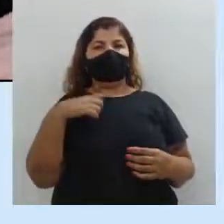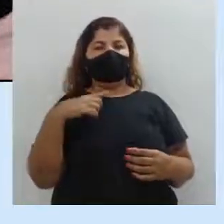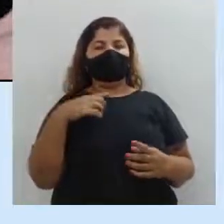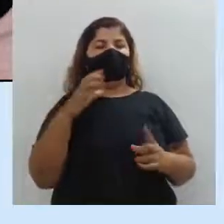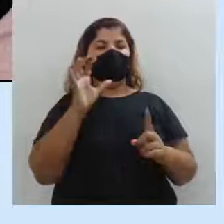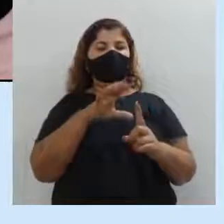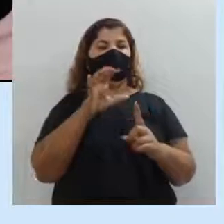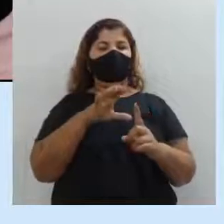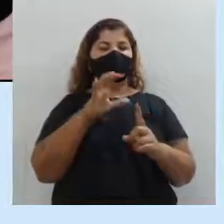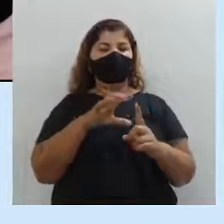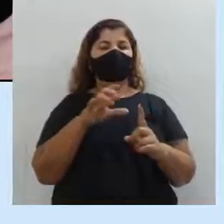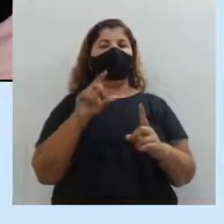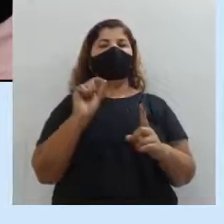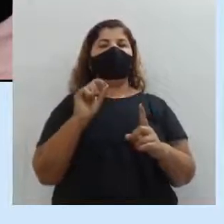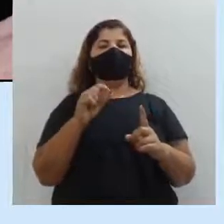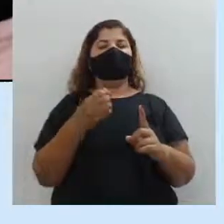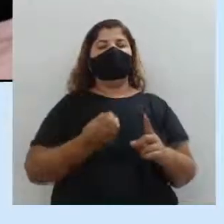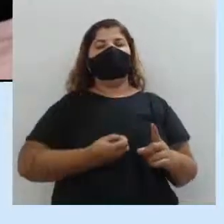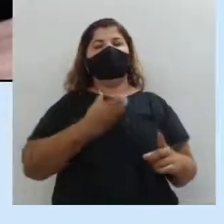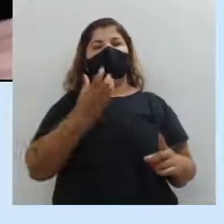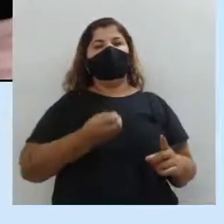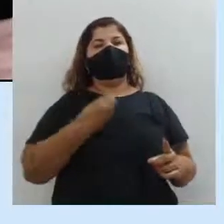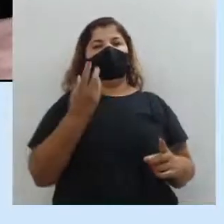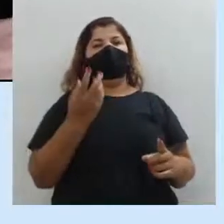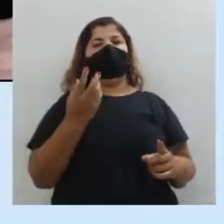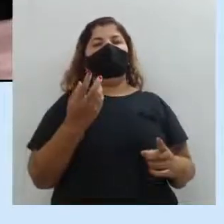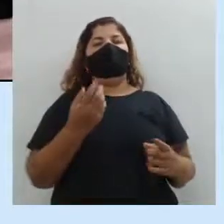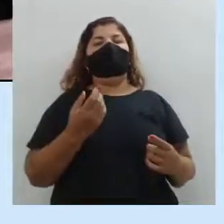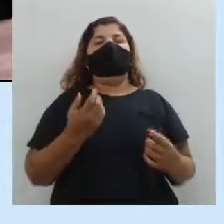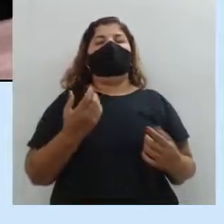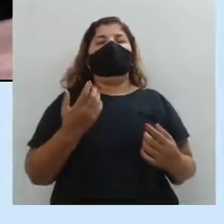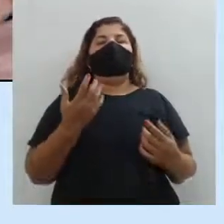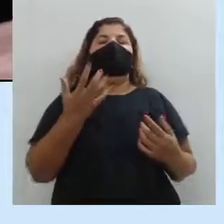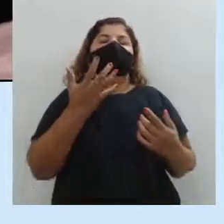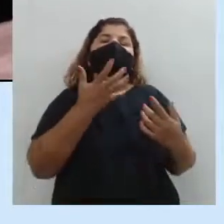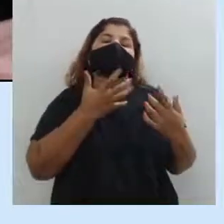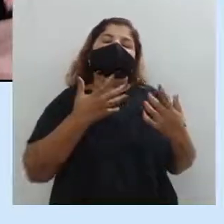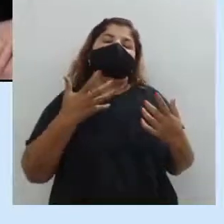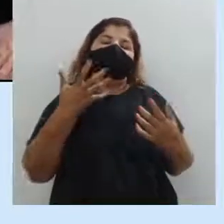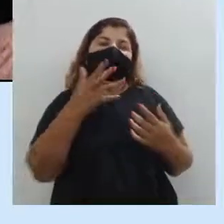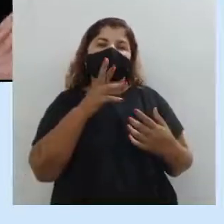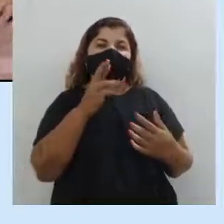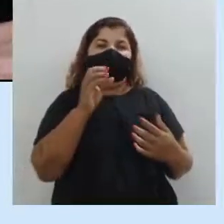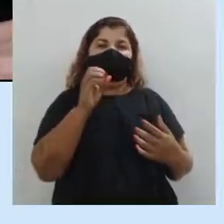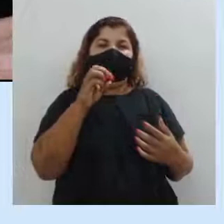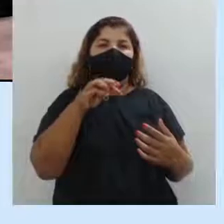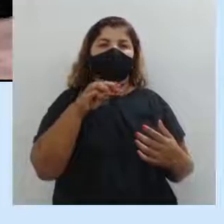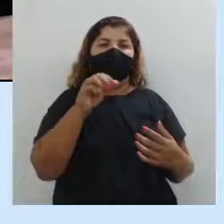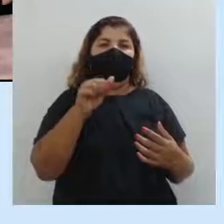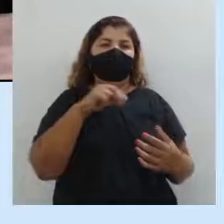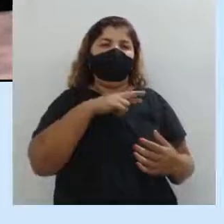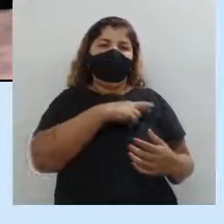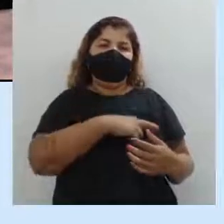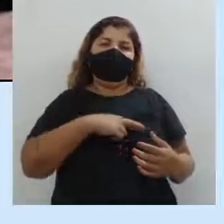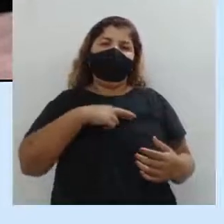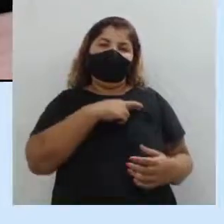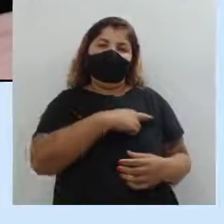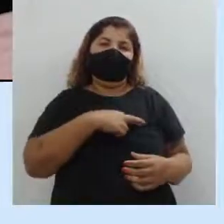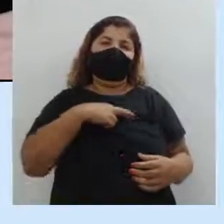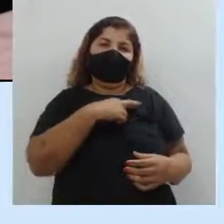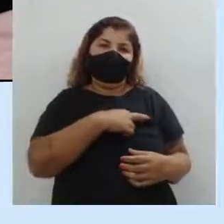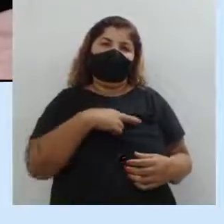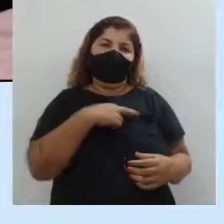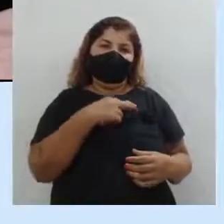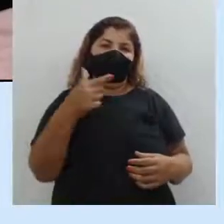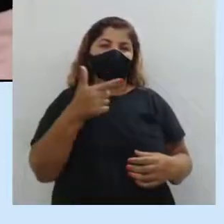poetas românticos. Que geração é essa? A segunda geração romântica, a segunda